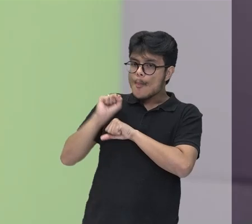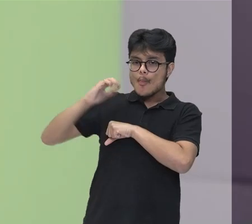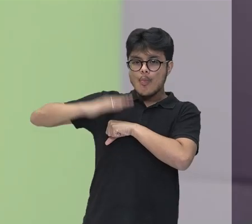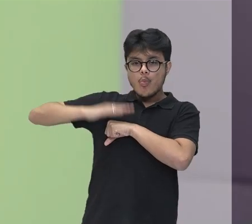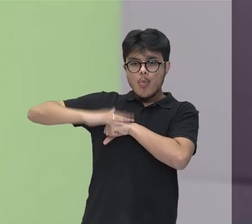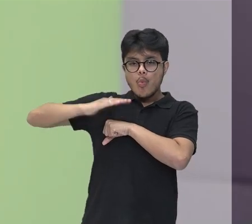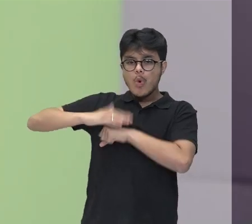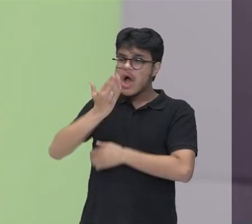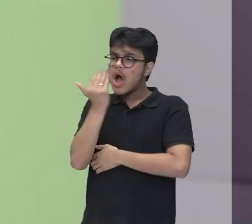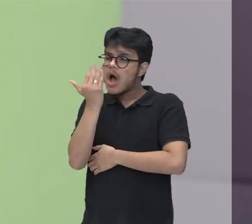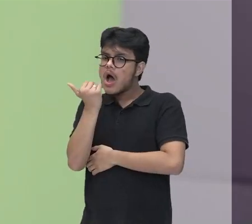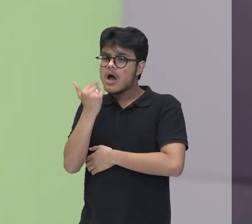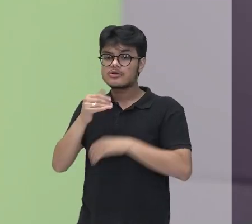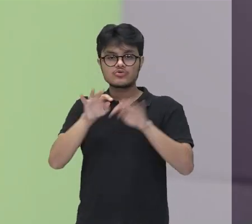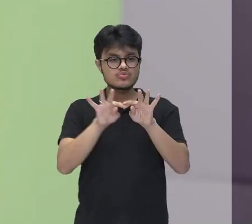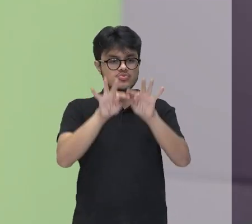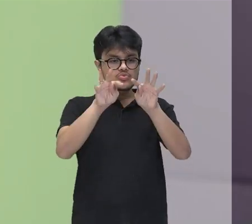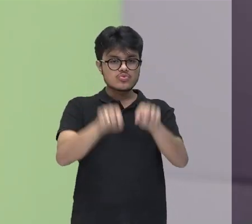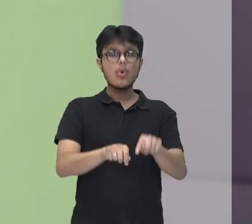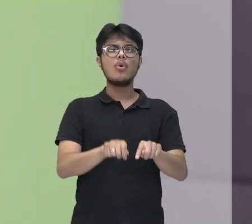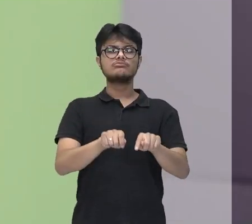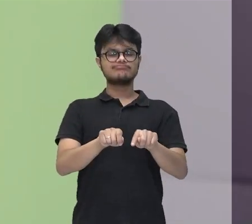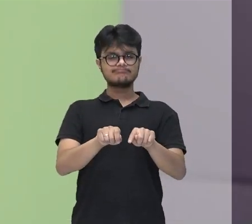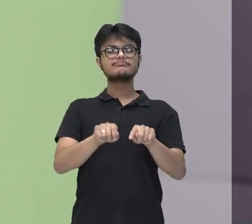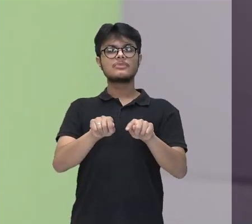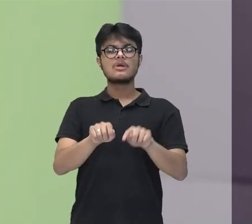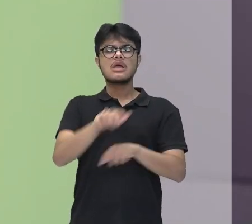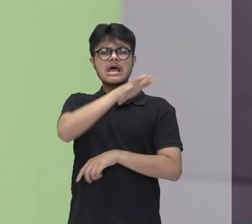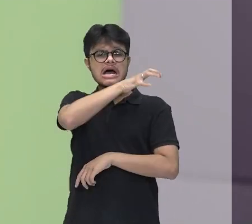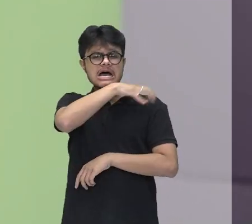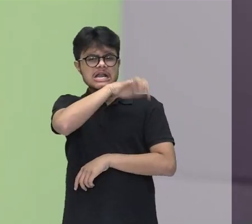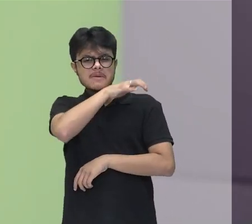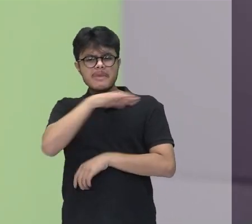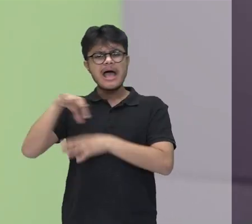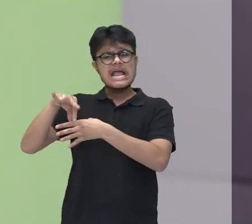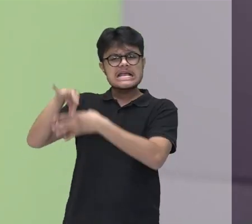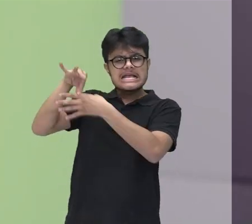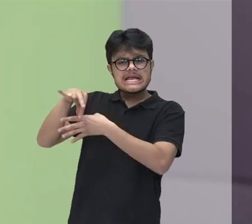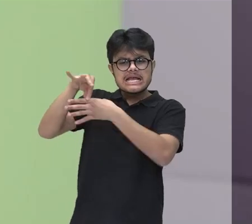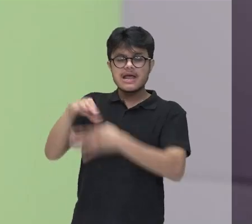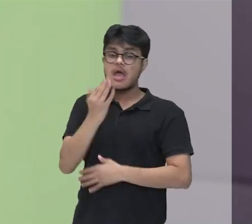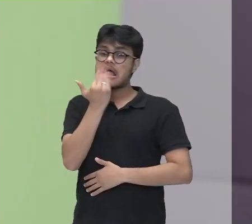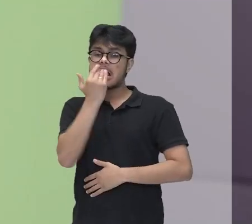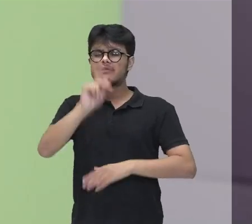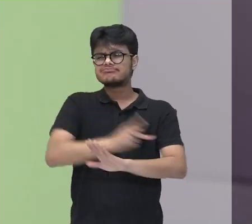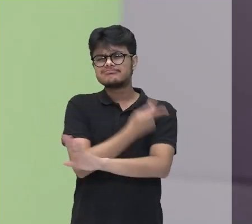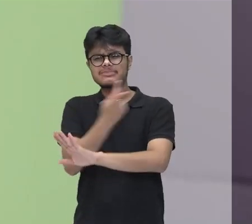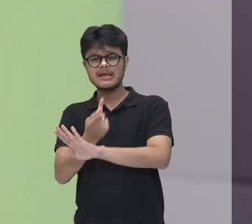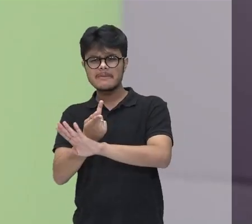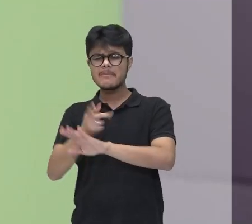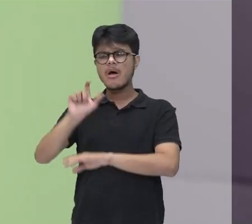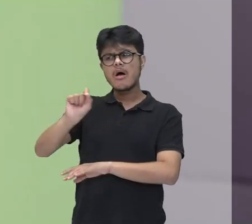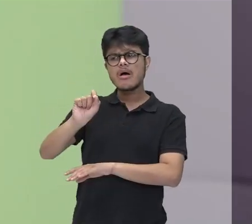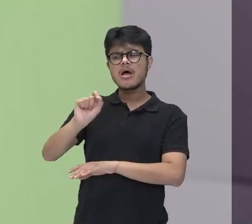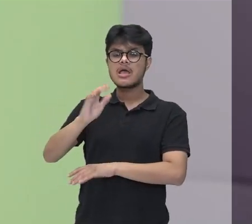todos os outros seres vivos, por exemplo, animais carnívoros e depois animais